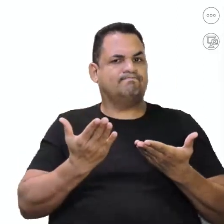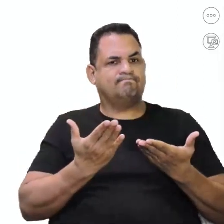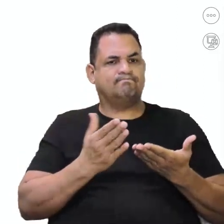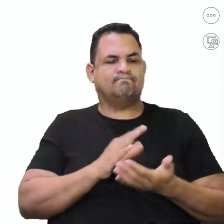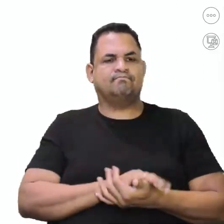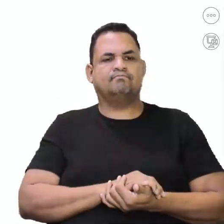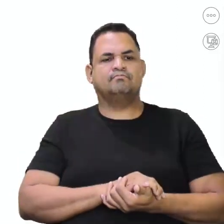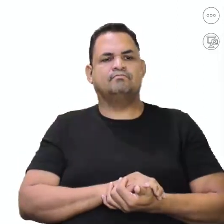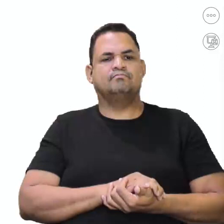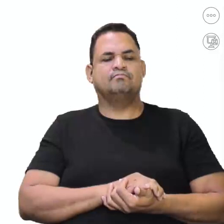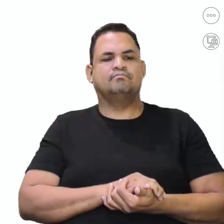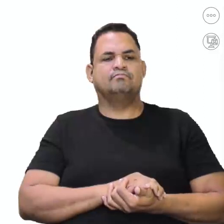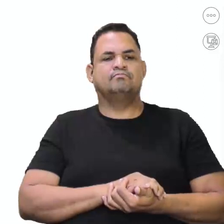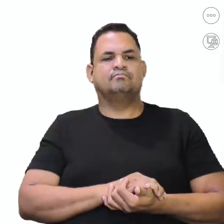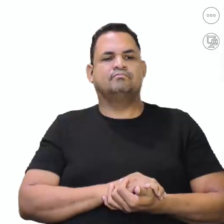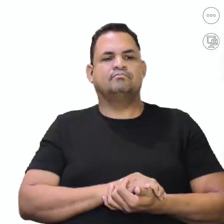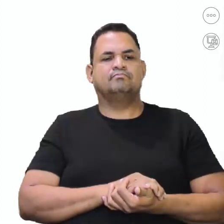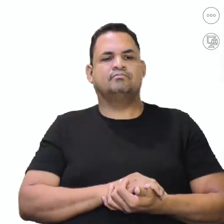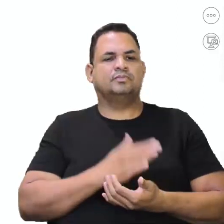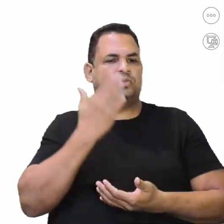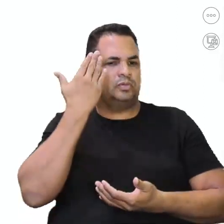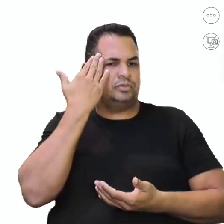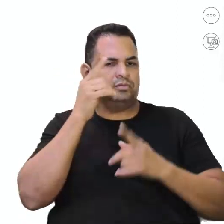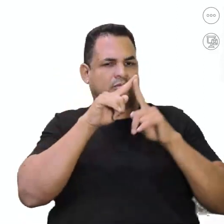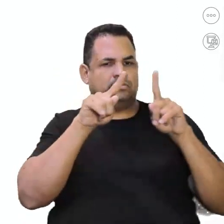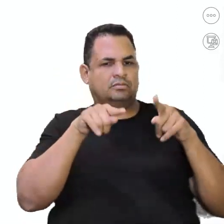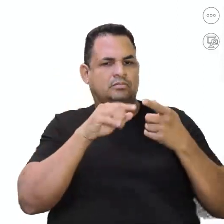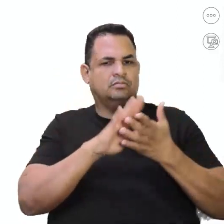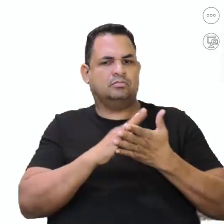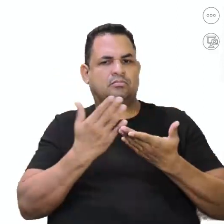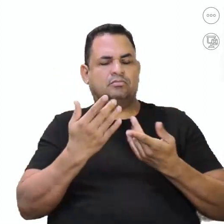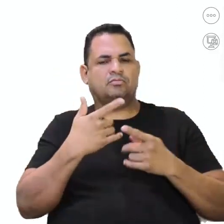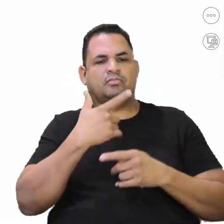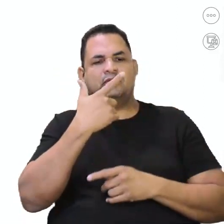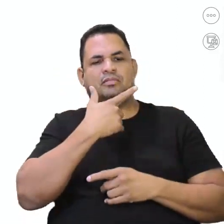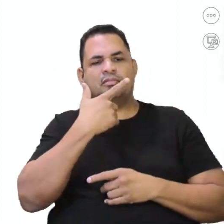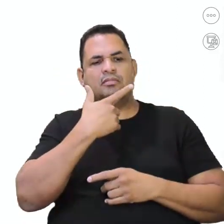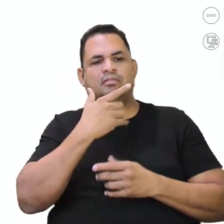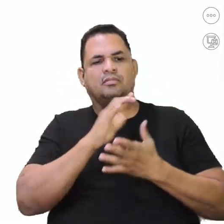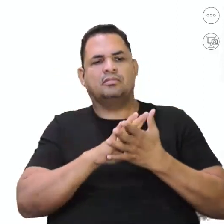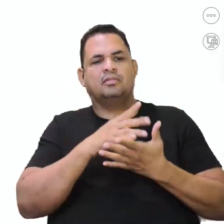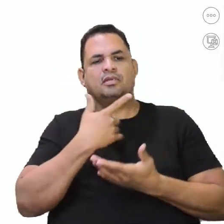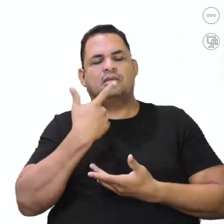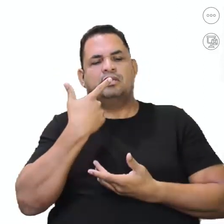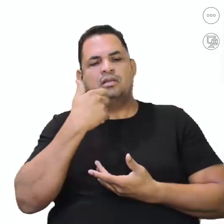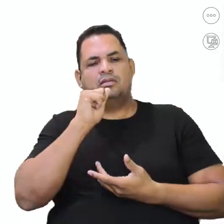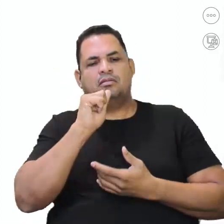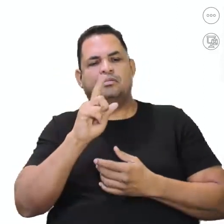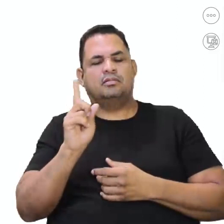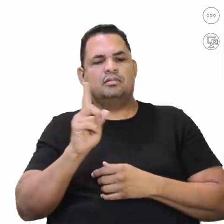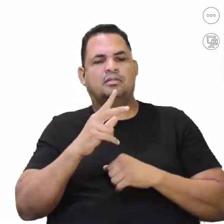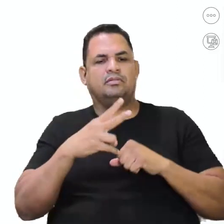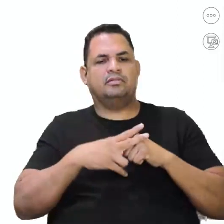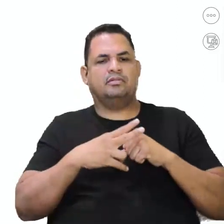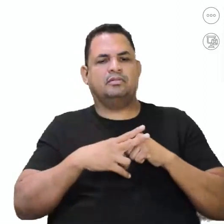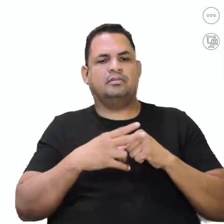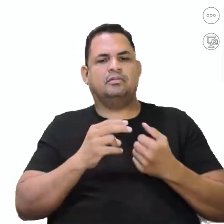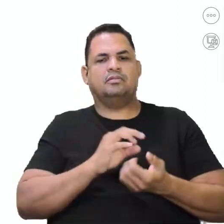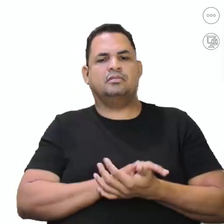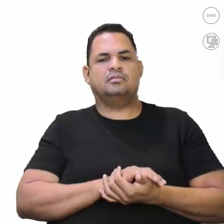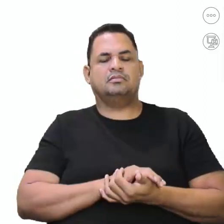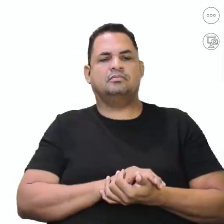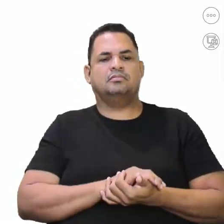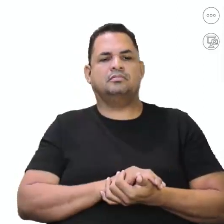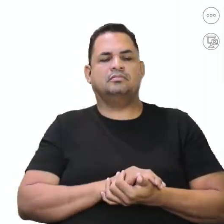saber. O entendimento da tirinha se dá pelo efeito de humor na linguagem não